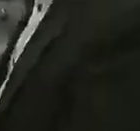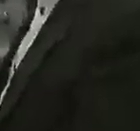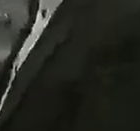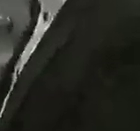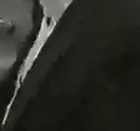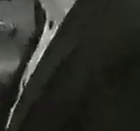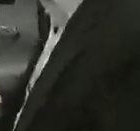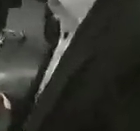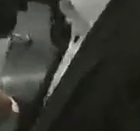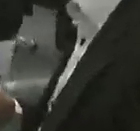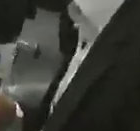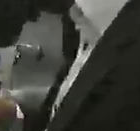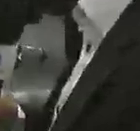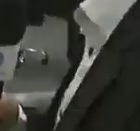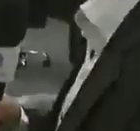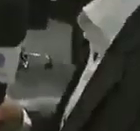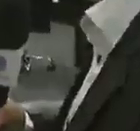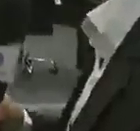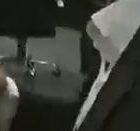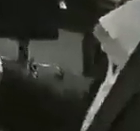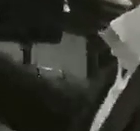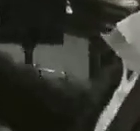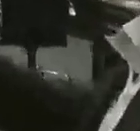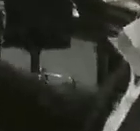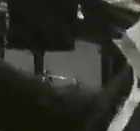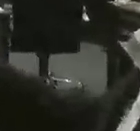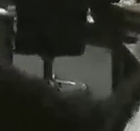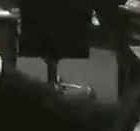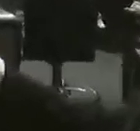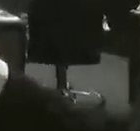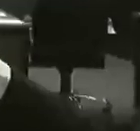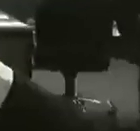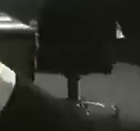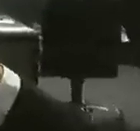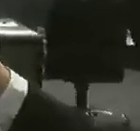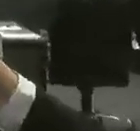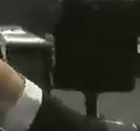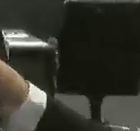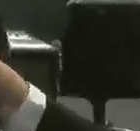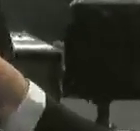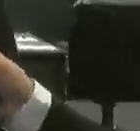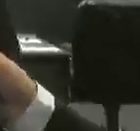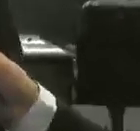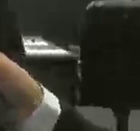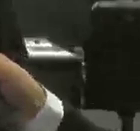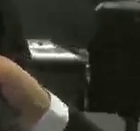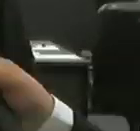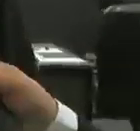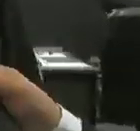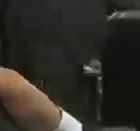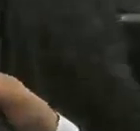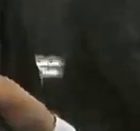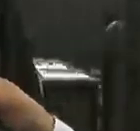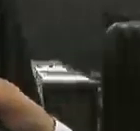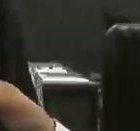a questão da Vila Carvalho, né, que requer uma atenção especial. Boa noite. Boa noite. É claro que é de suma importância